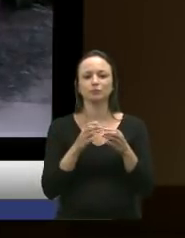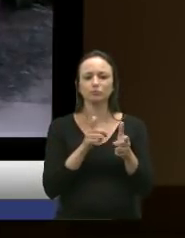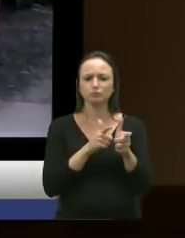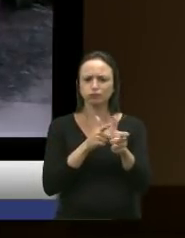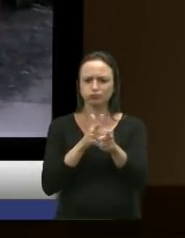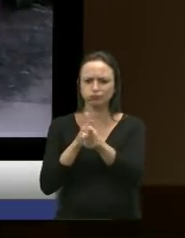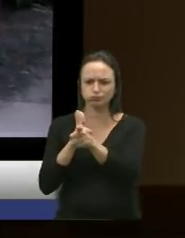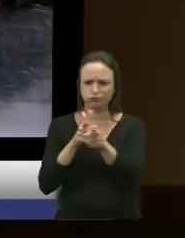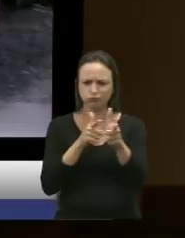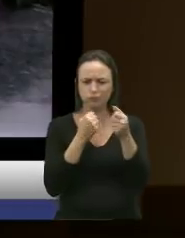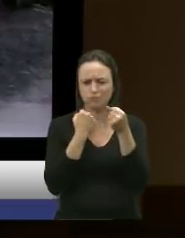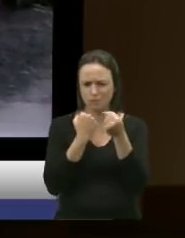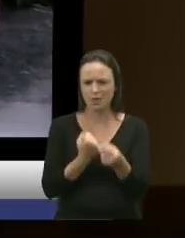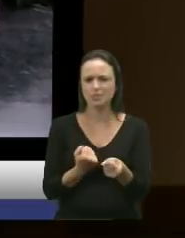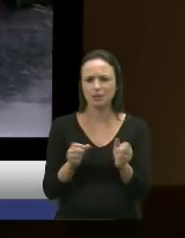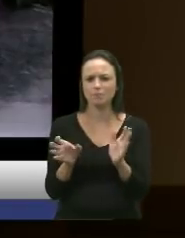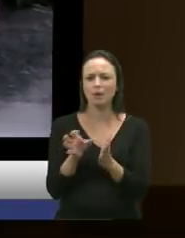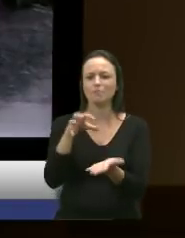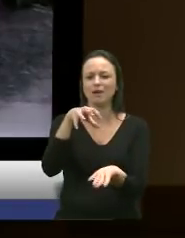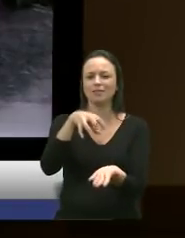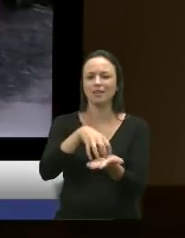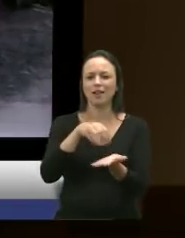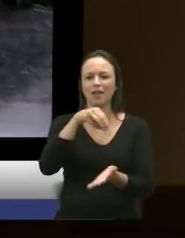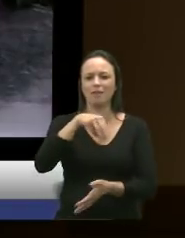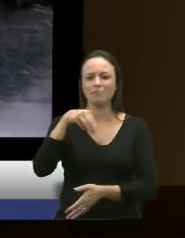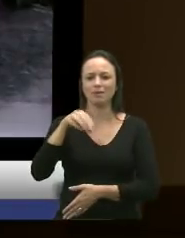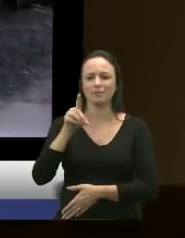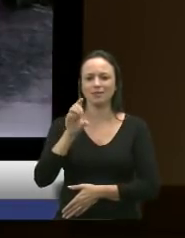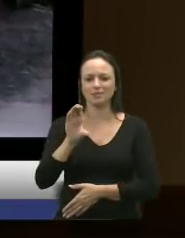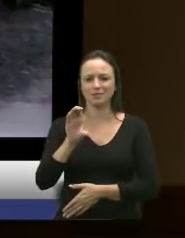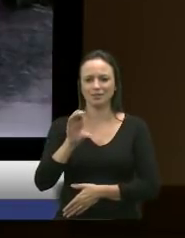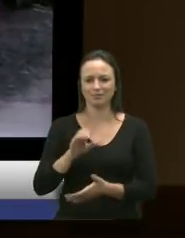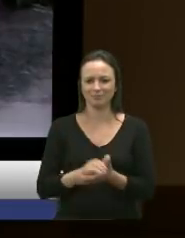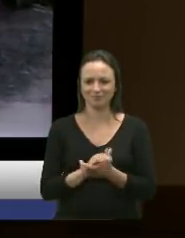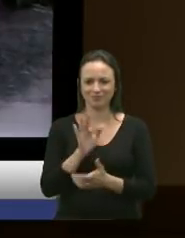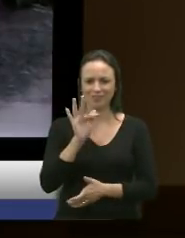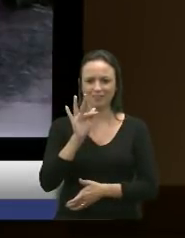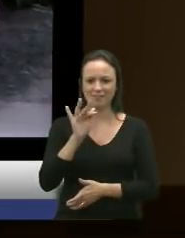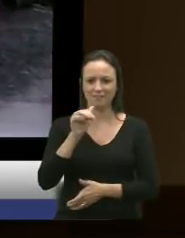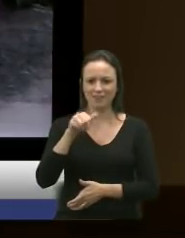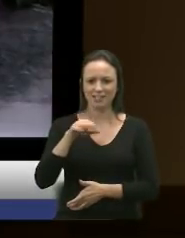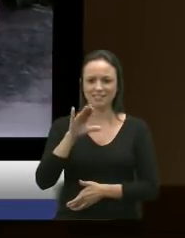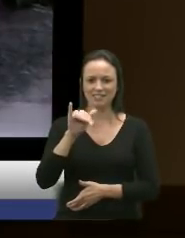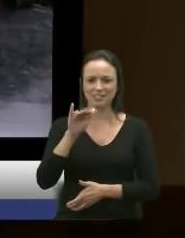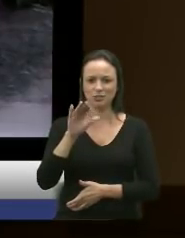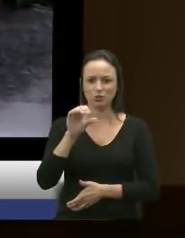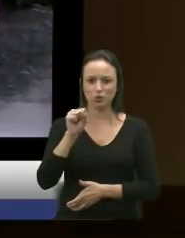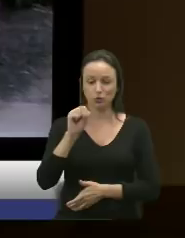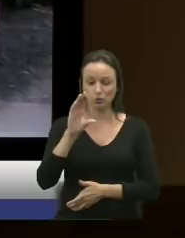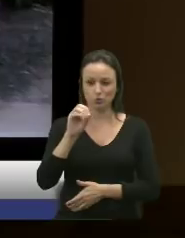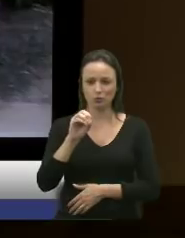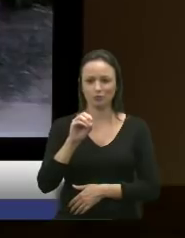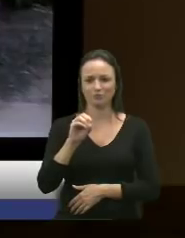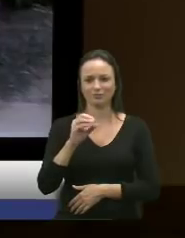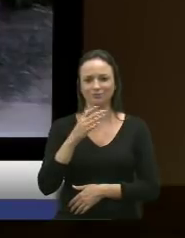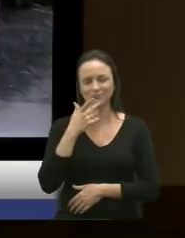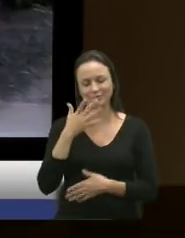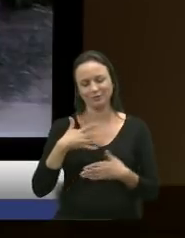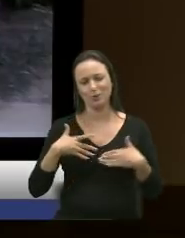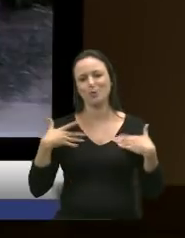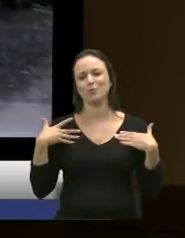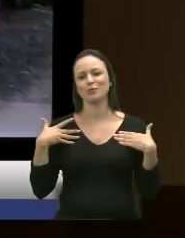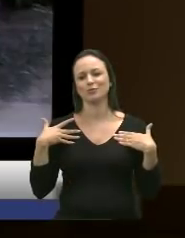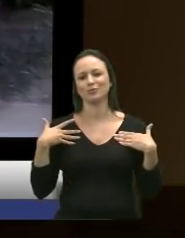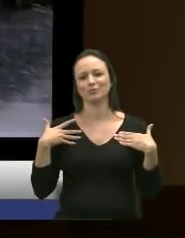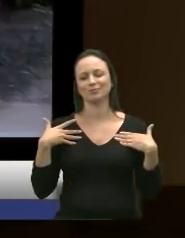Pesada, Guarrala, Santo Amaro, Batalhão MMDC. Francisco do Carmo, que me permitam o orgulho.